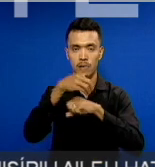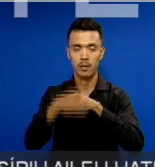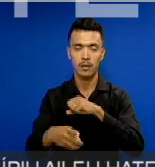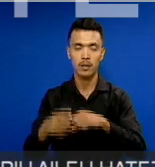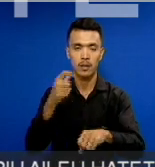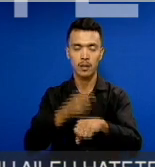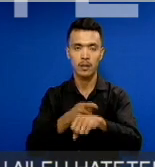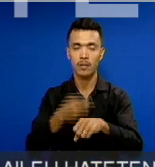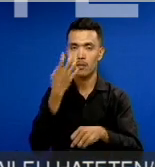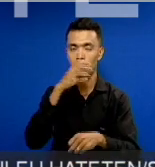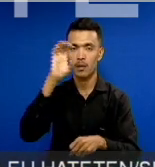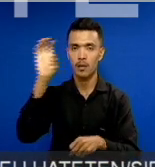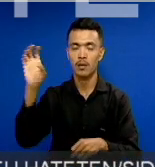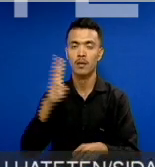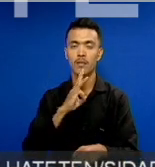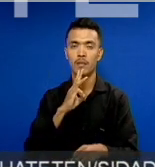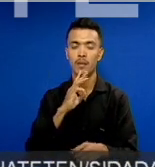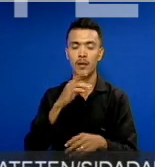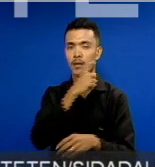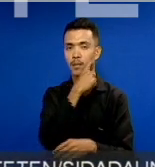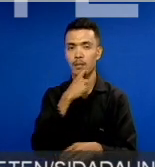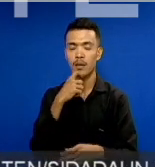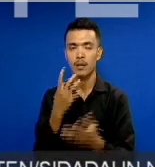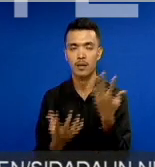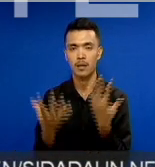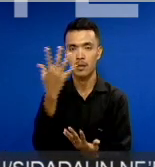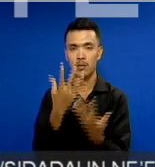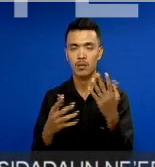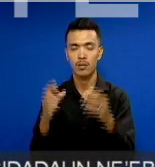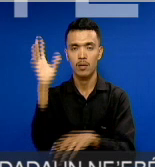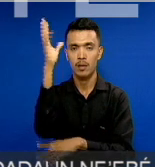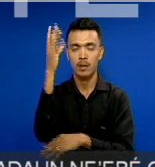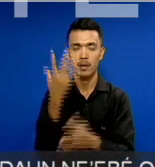bailoron, beemaran, itasunu duut, itasunu aimaran, itasunu fohosira.